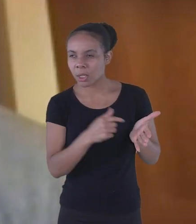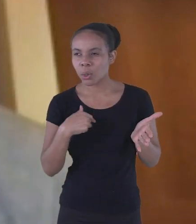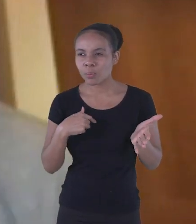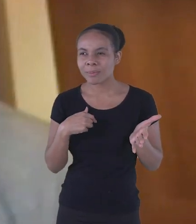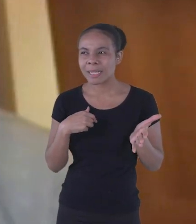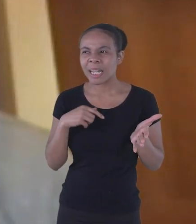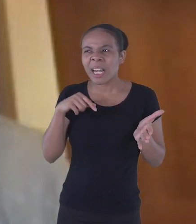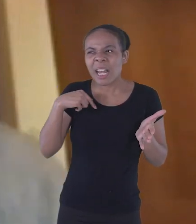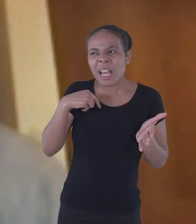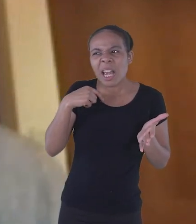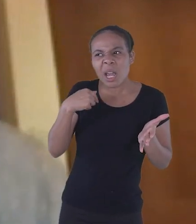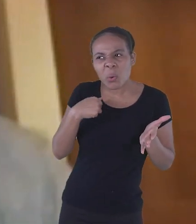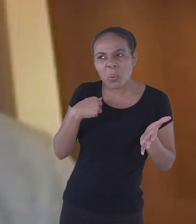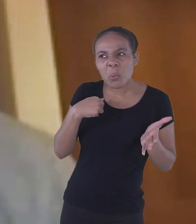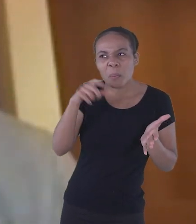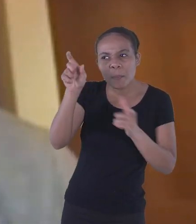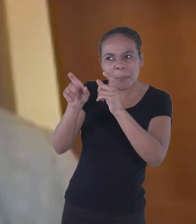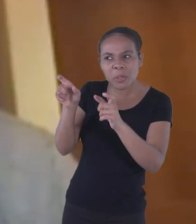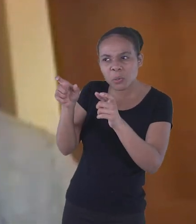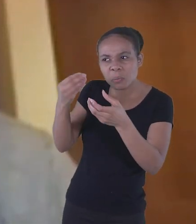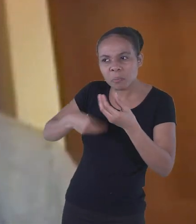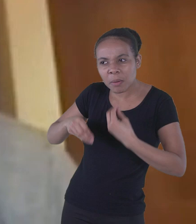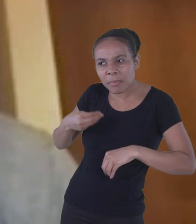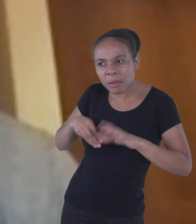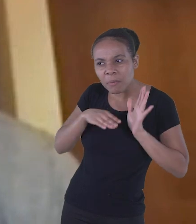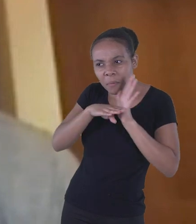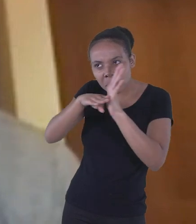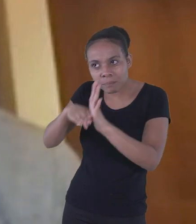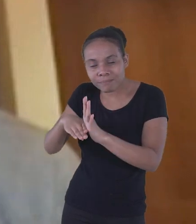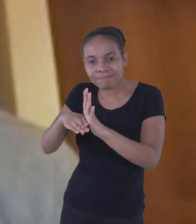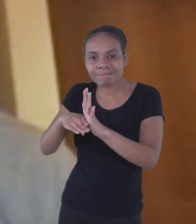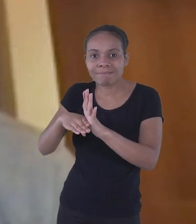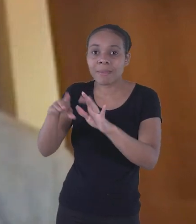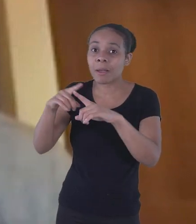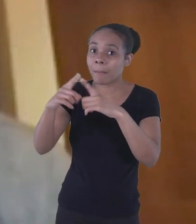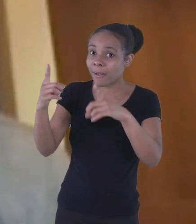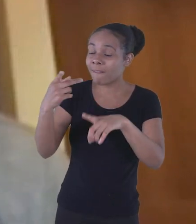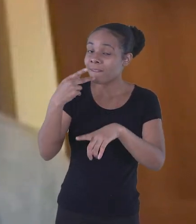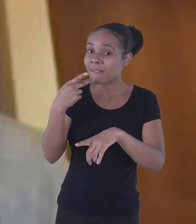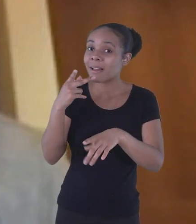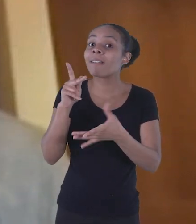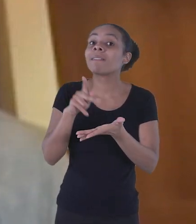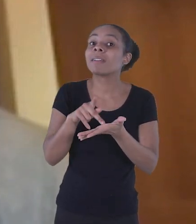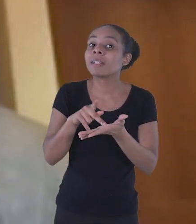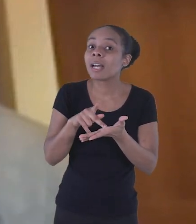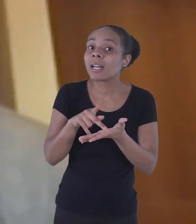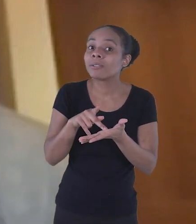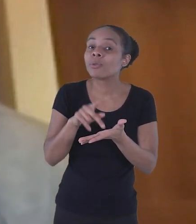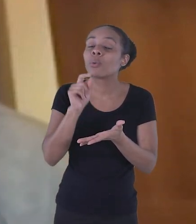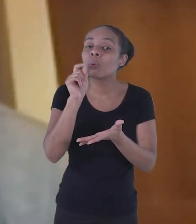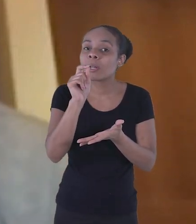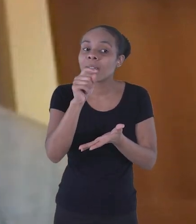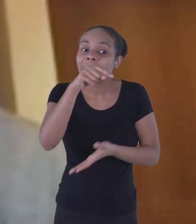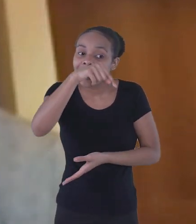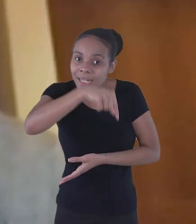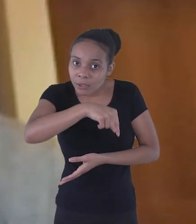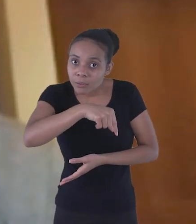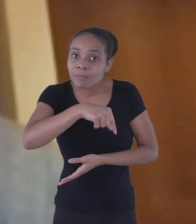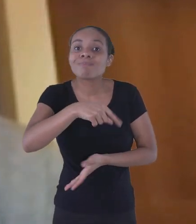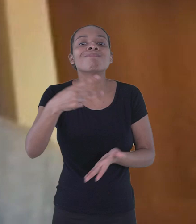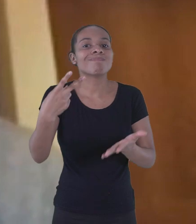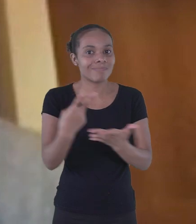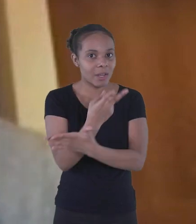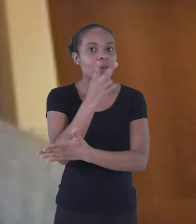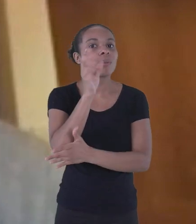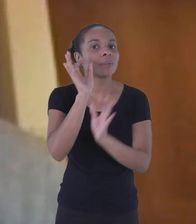Mas o que está acontecendo de verdade é que isso está ocorrendo. Eu falo um pouco sem